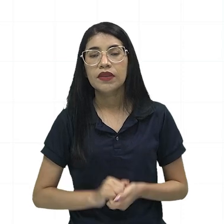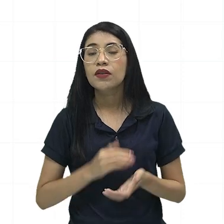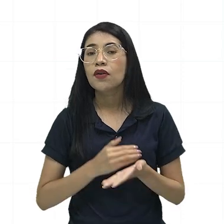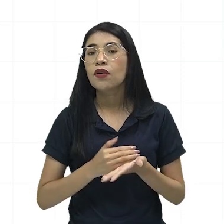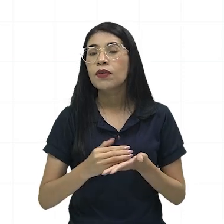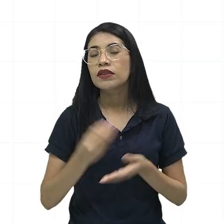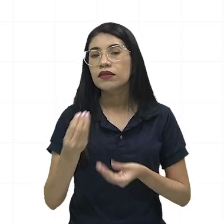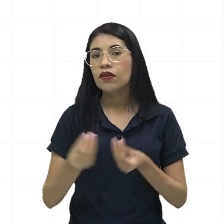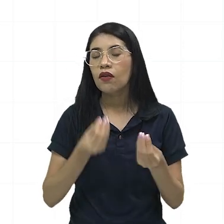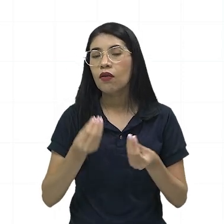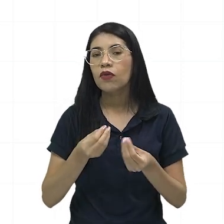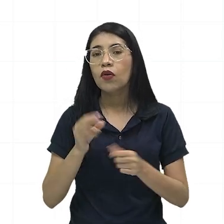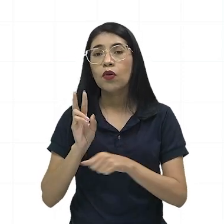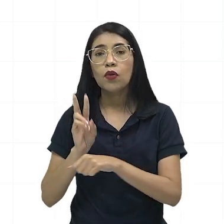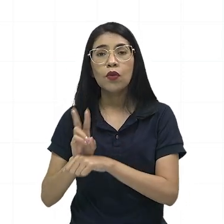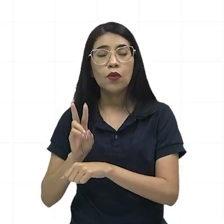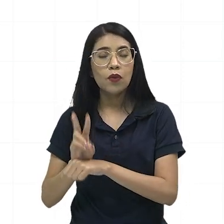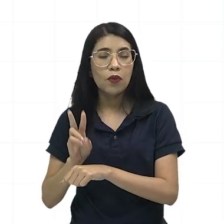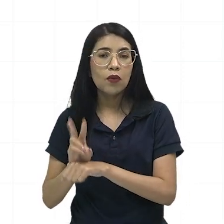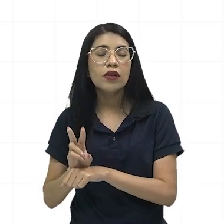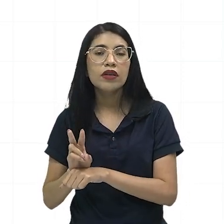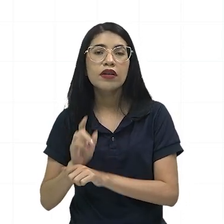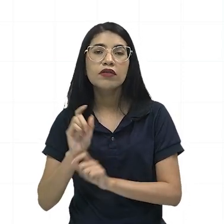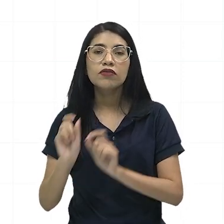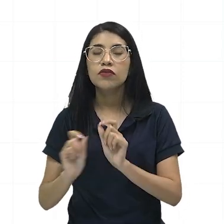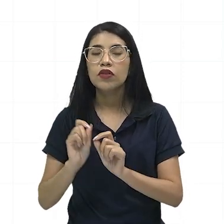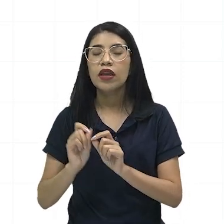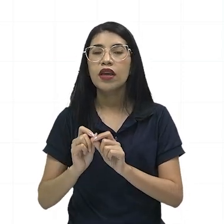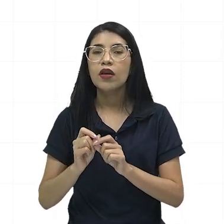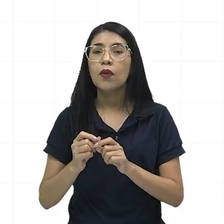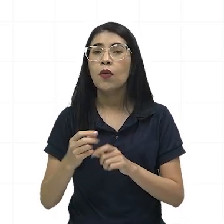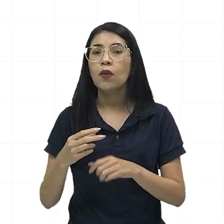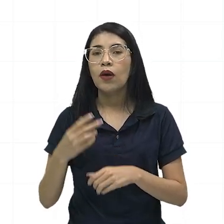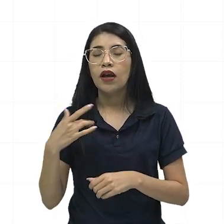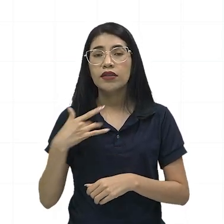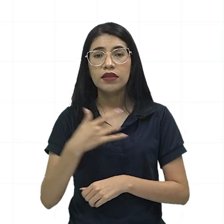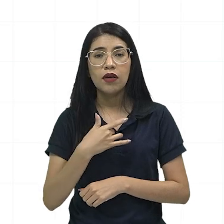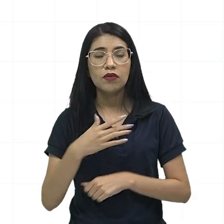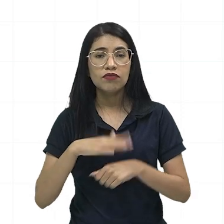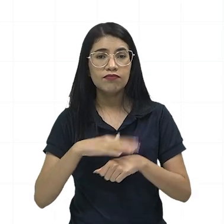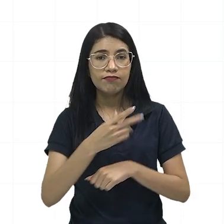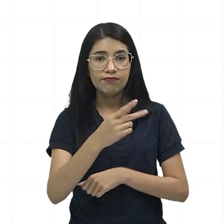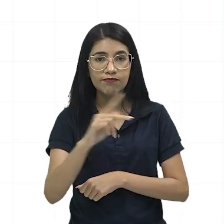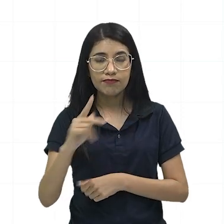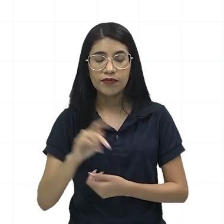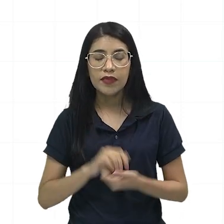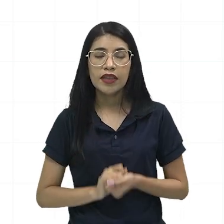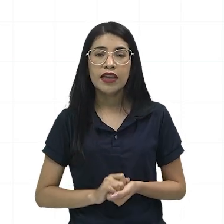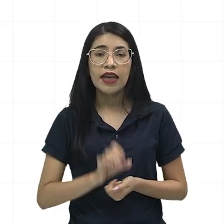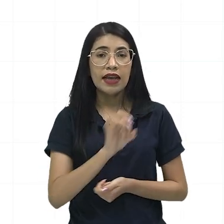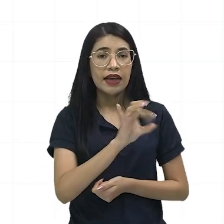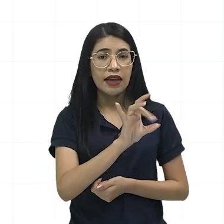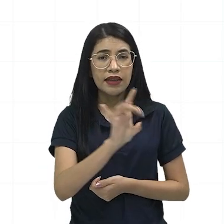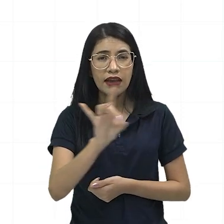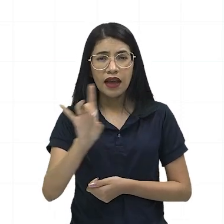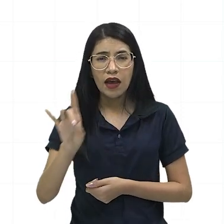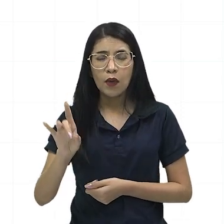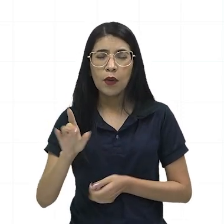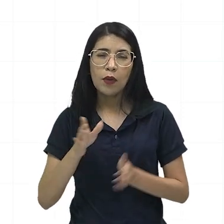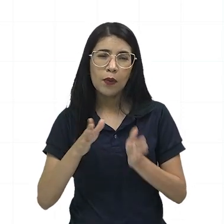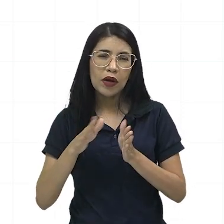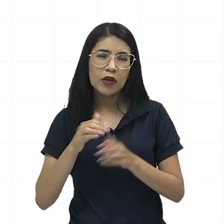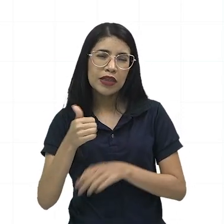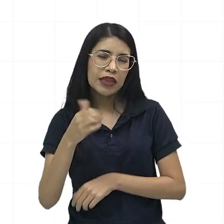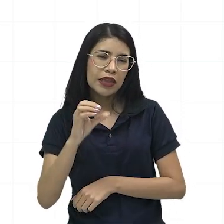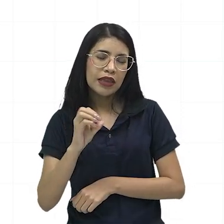gente, com o nosso cuidado, tá? O autocuidado com a nossa própria saúde, né? E se cada um gastar apenas 10